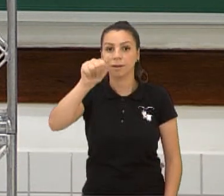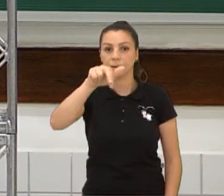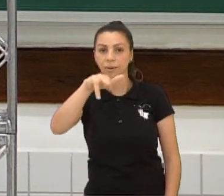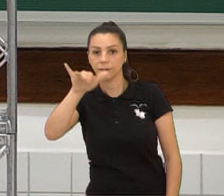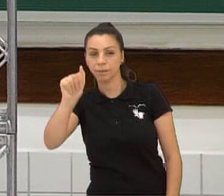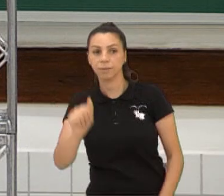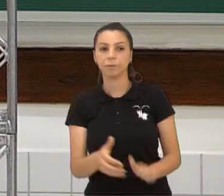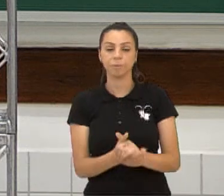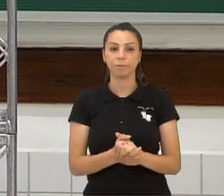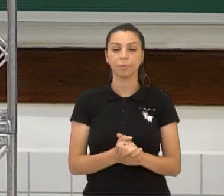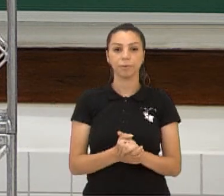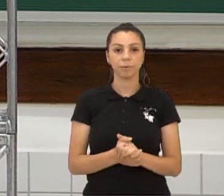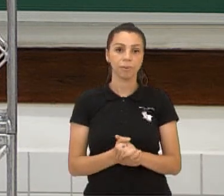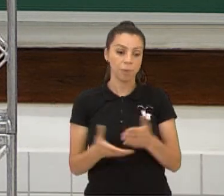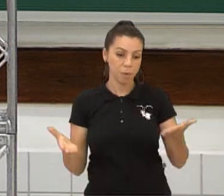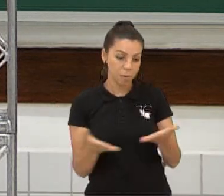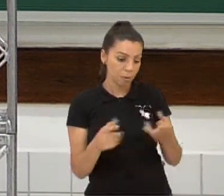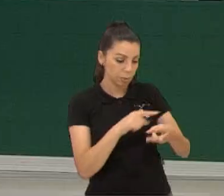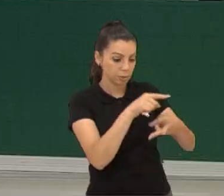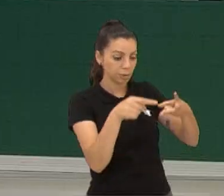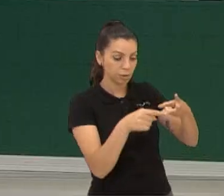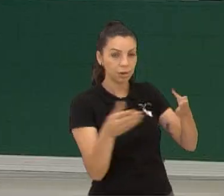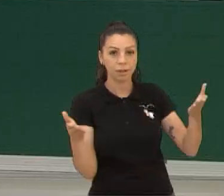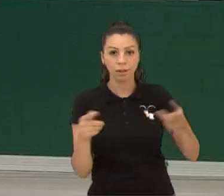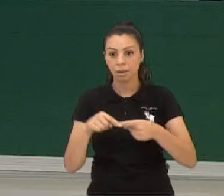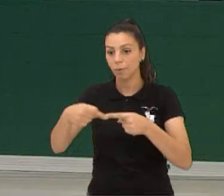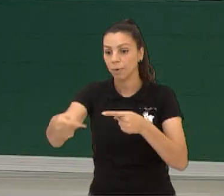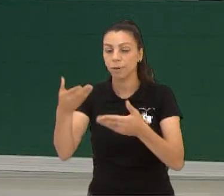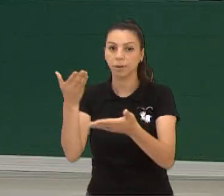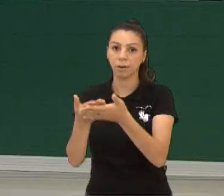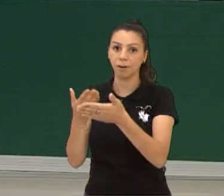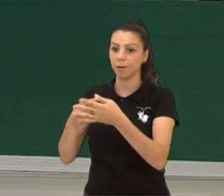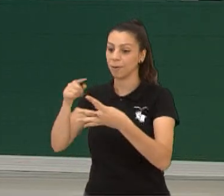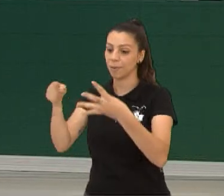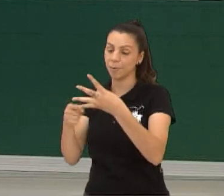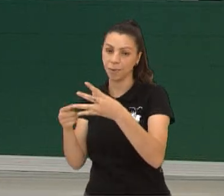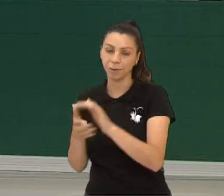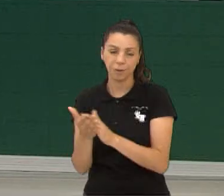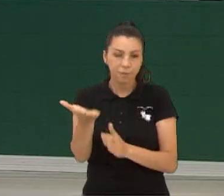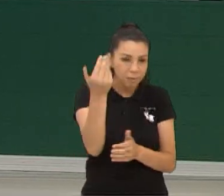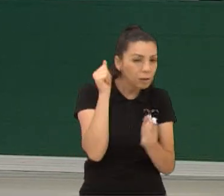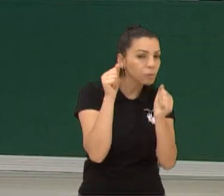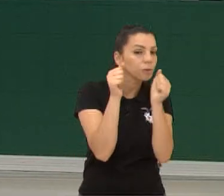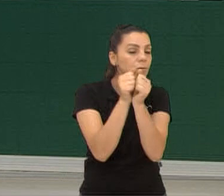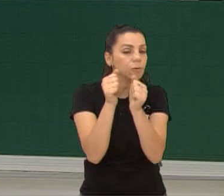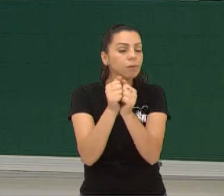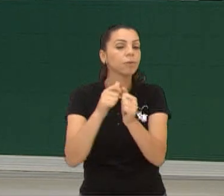foi a parte 3, aqui é a parte 4. Gente, vem comigo para a próxima aula, porque a gente vai ter